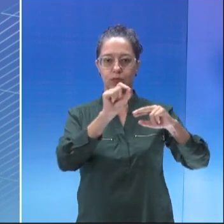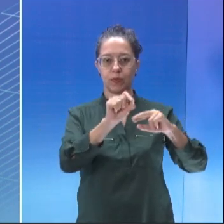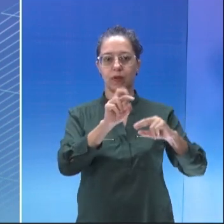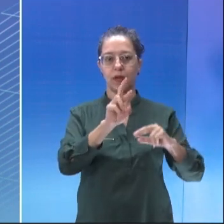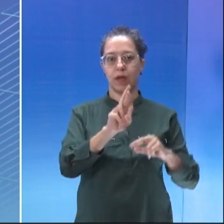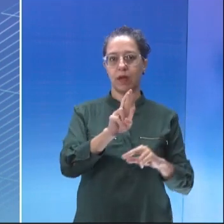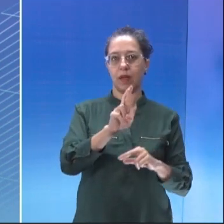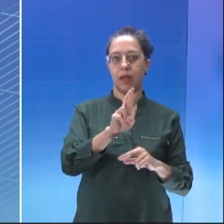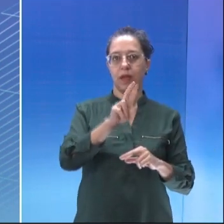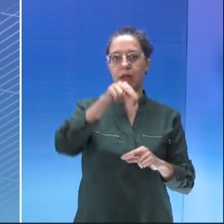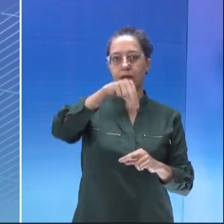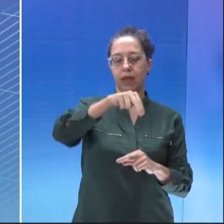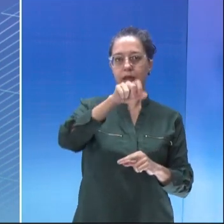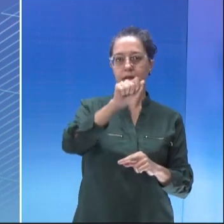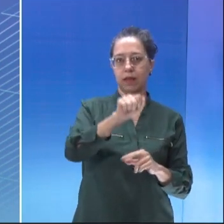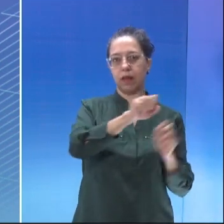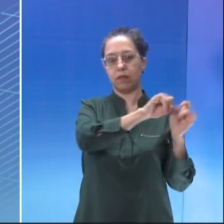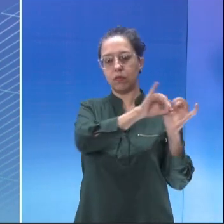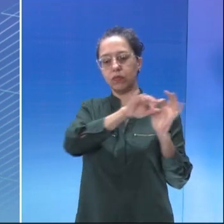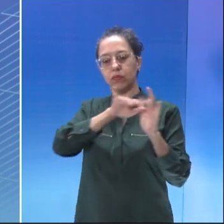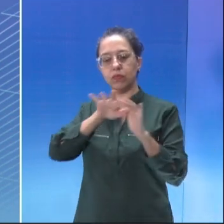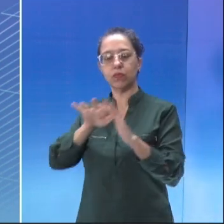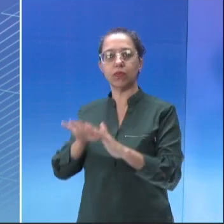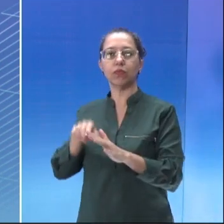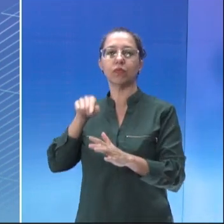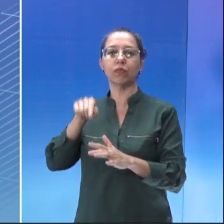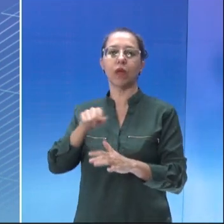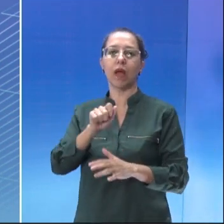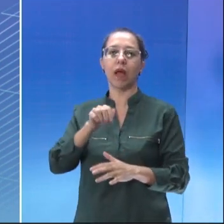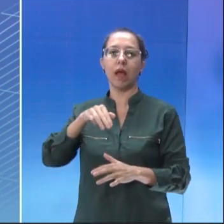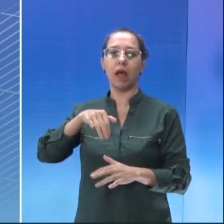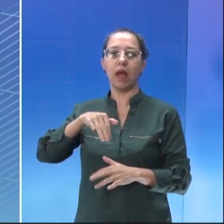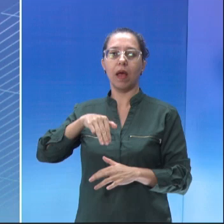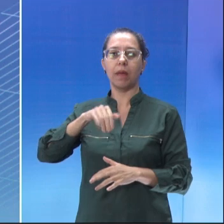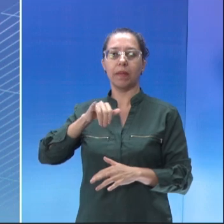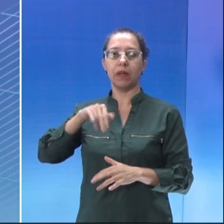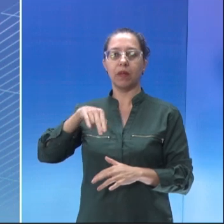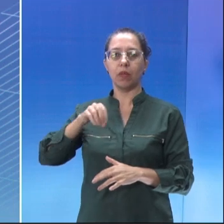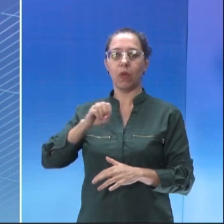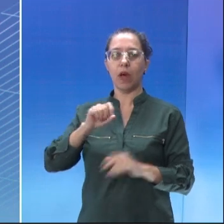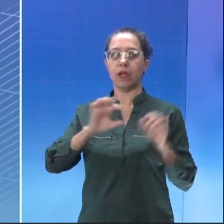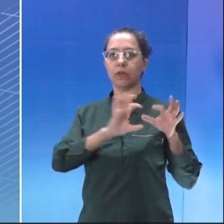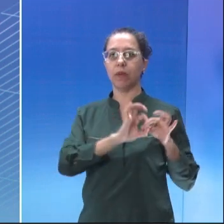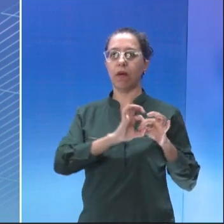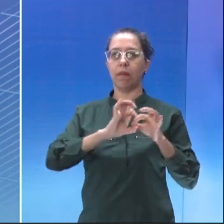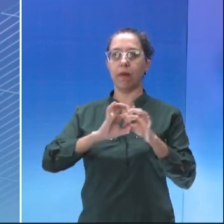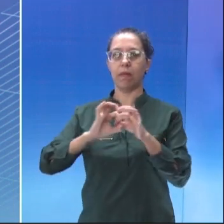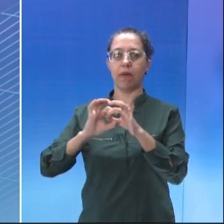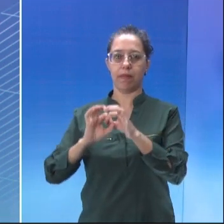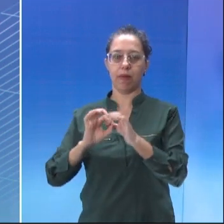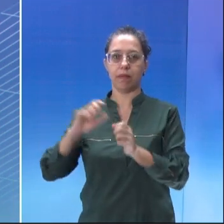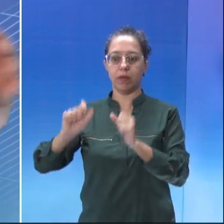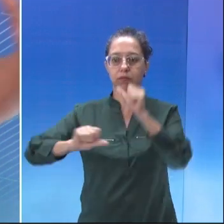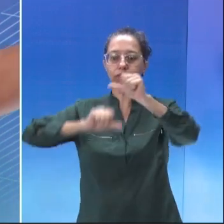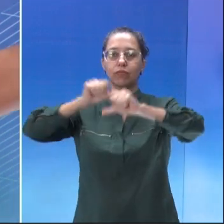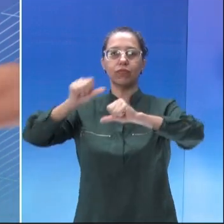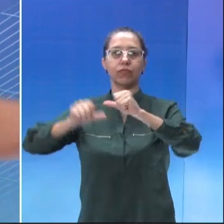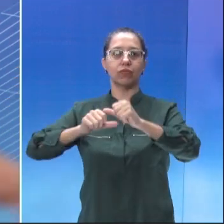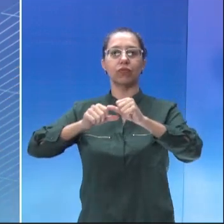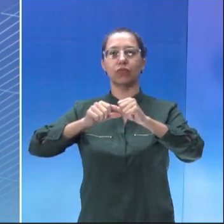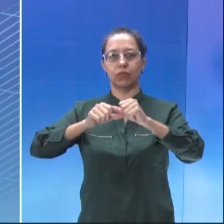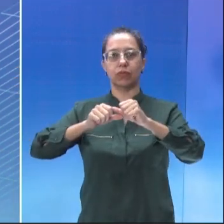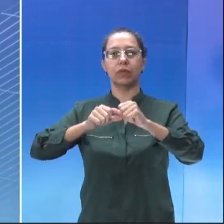RNA, vai trazendo os aminoácidos para ser ligados e formar essa